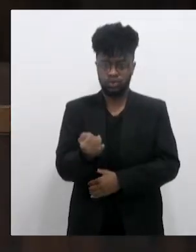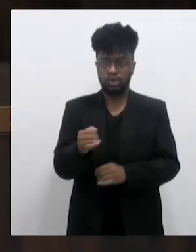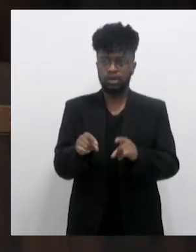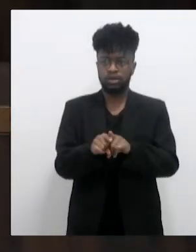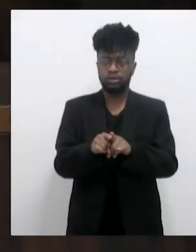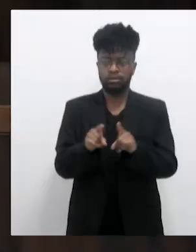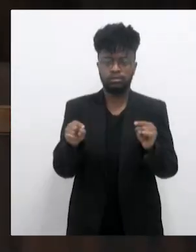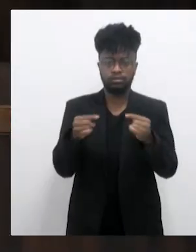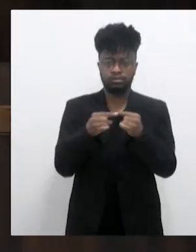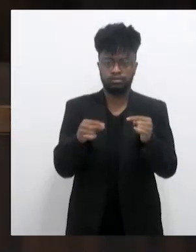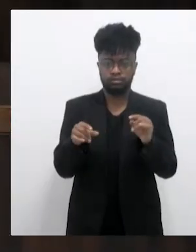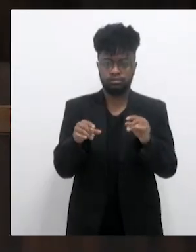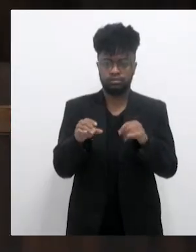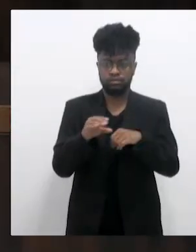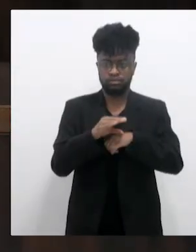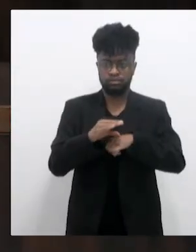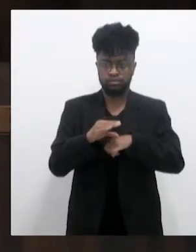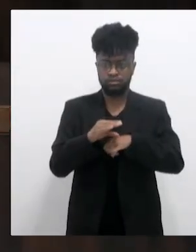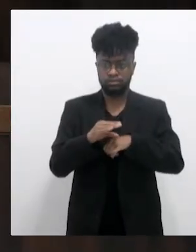pela